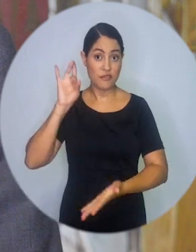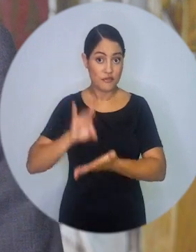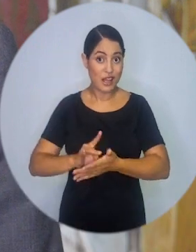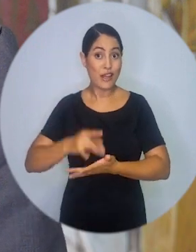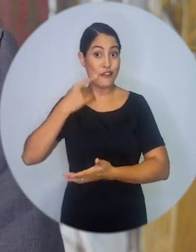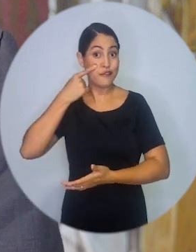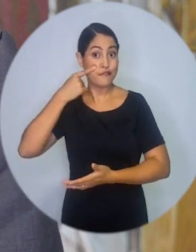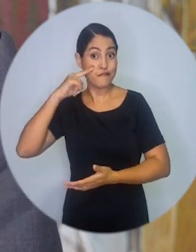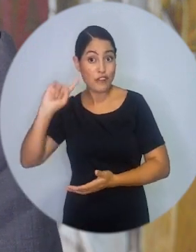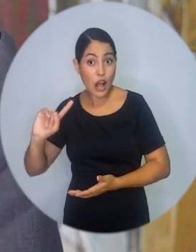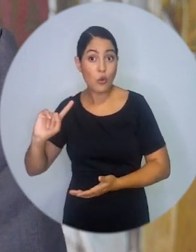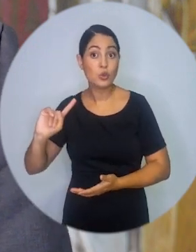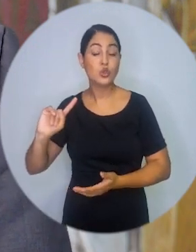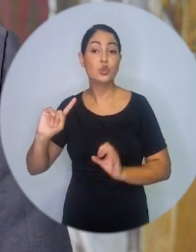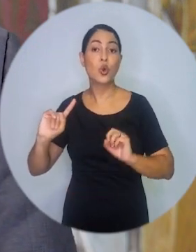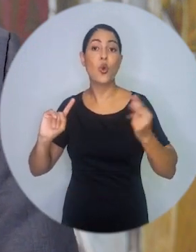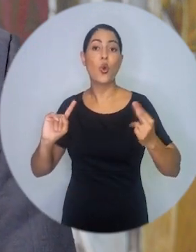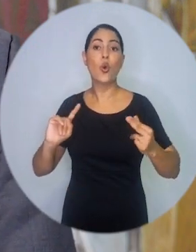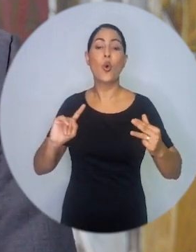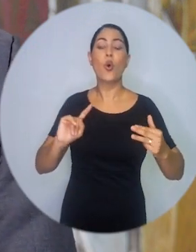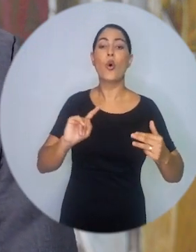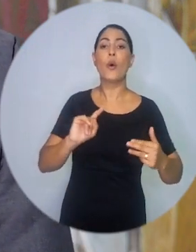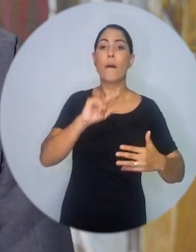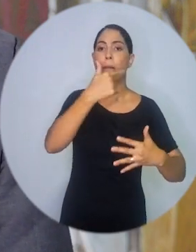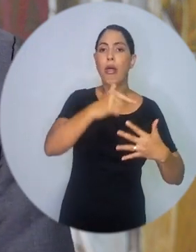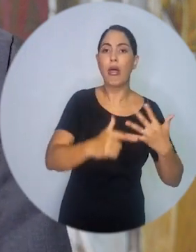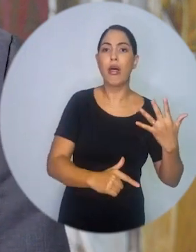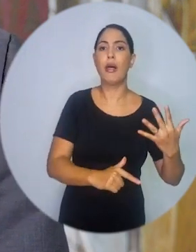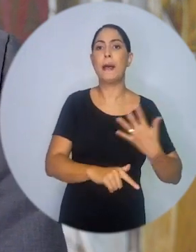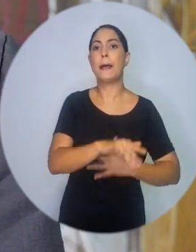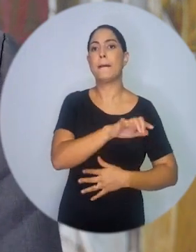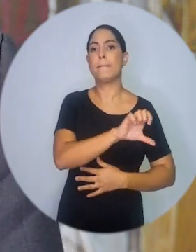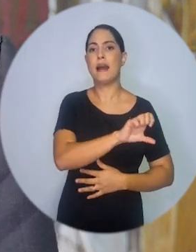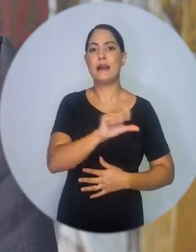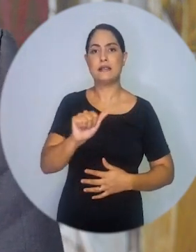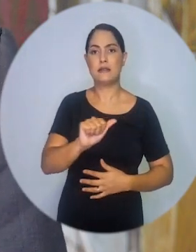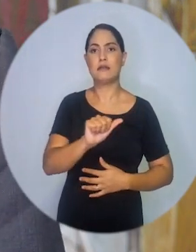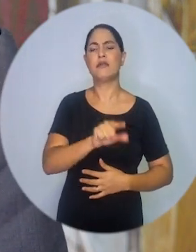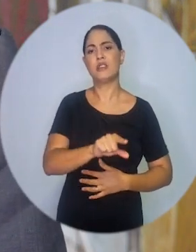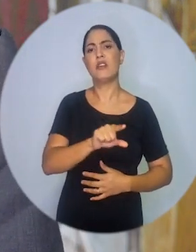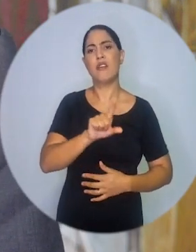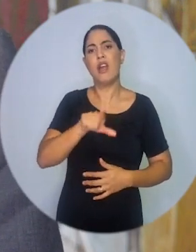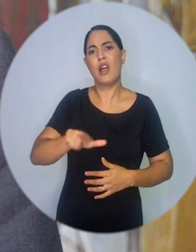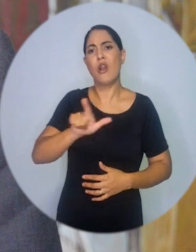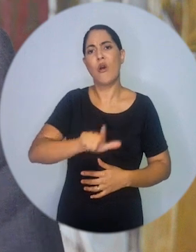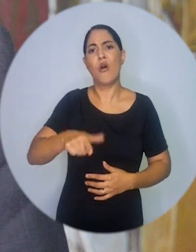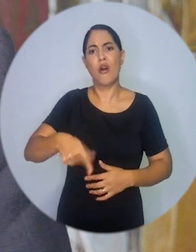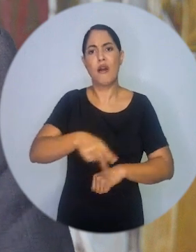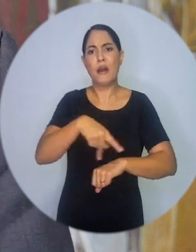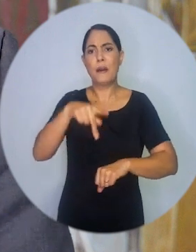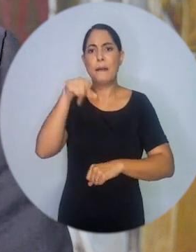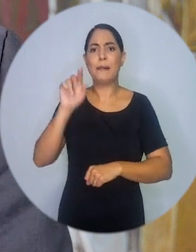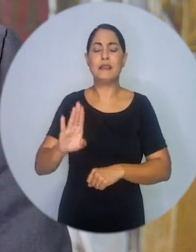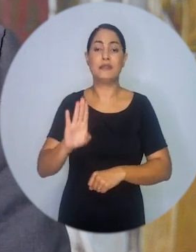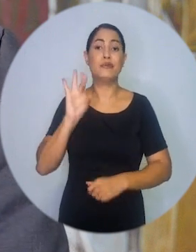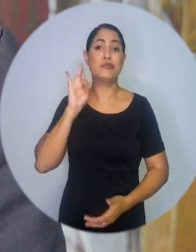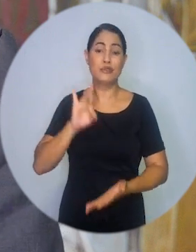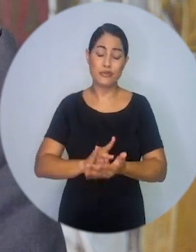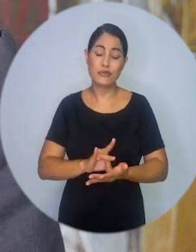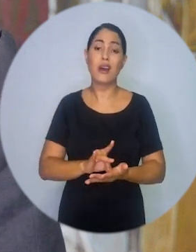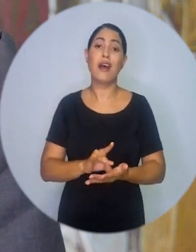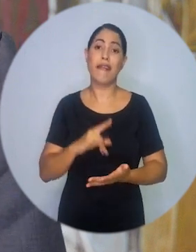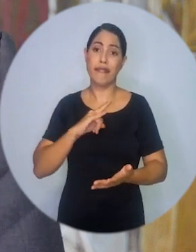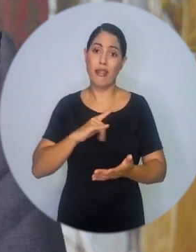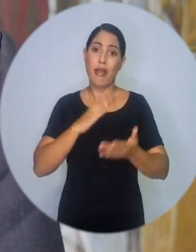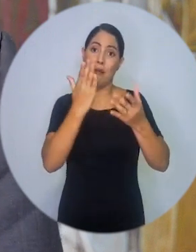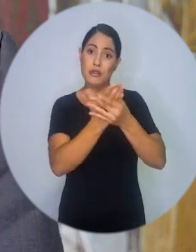de fato fraudulentas e as chamadas demandas de massa que existem no Brasil, as demandas coletivas, até porque nós temos um ambiente